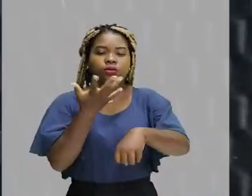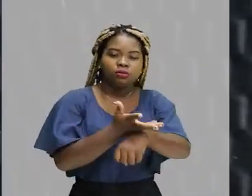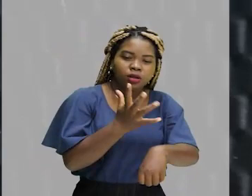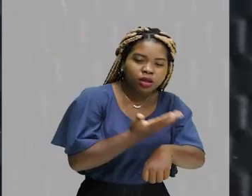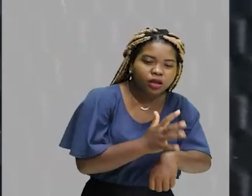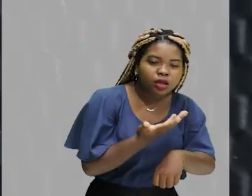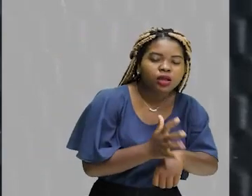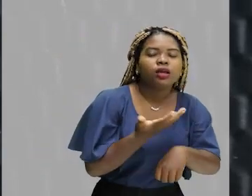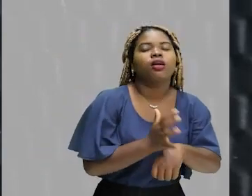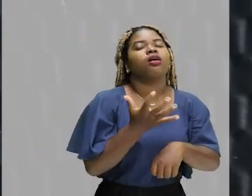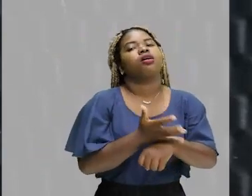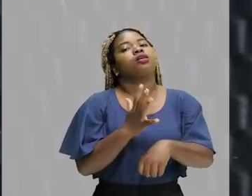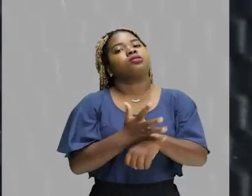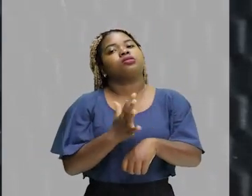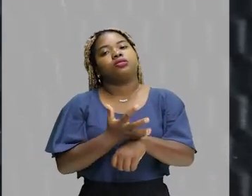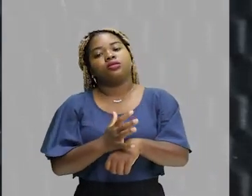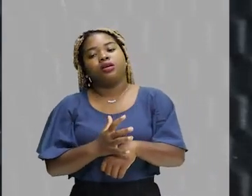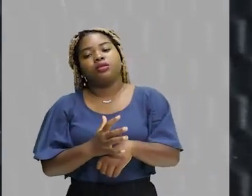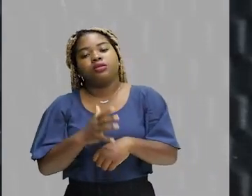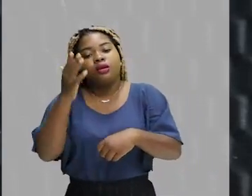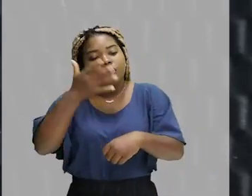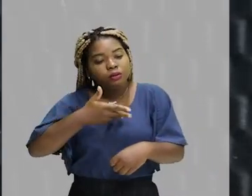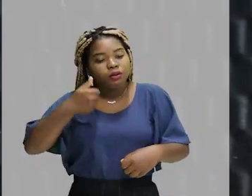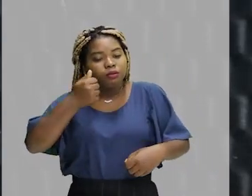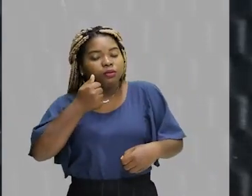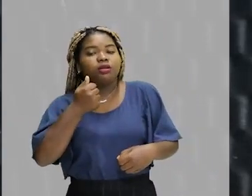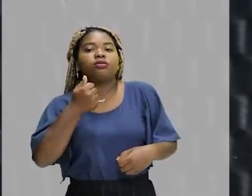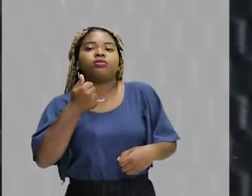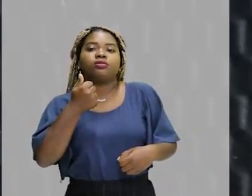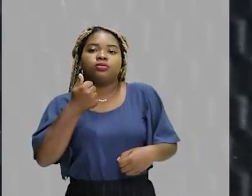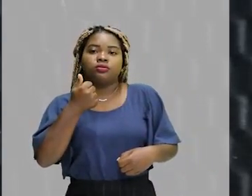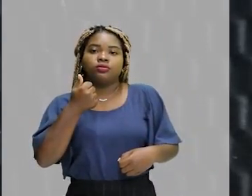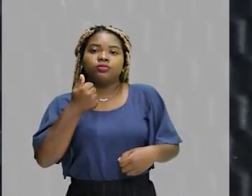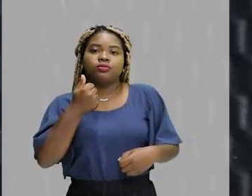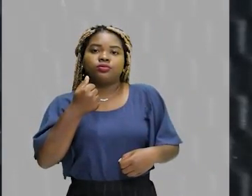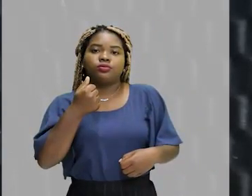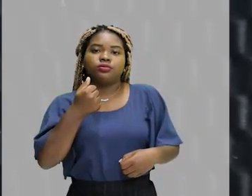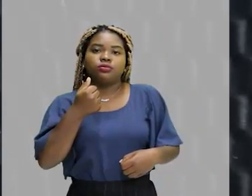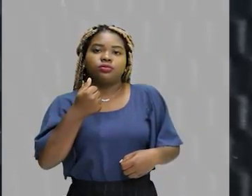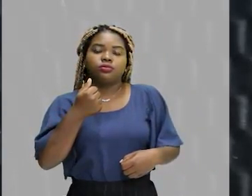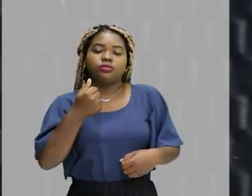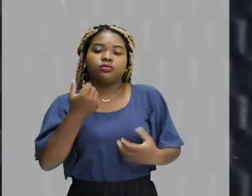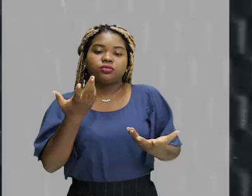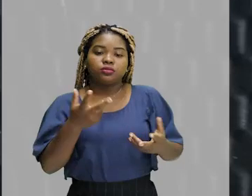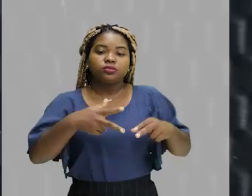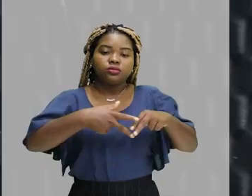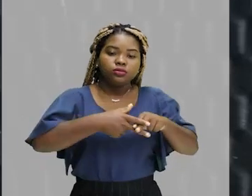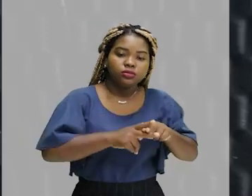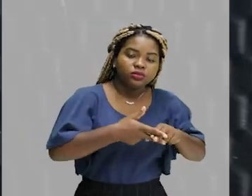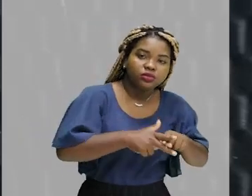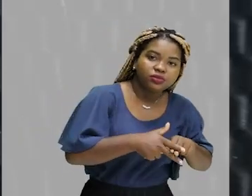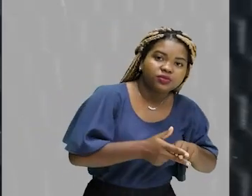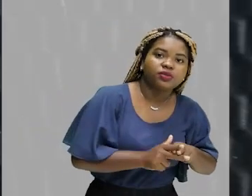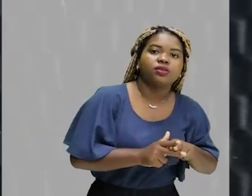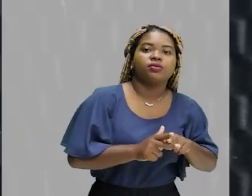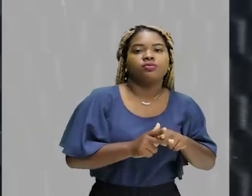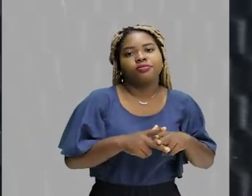enquanto elemento da melhoria, utilizando técnicas, ferramentas, obviamente eu